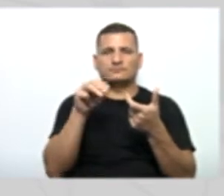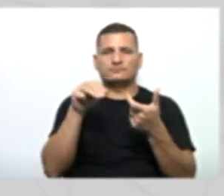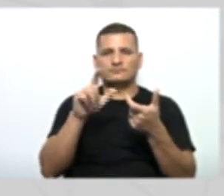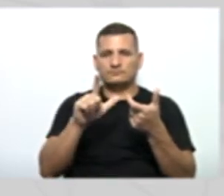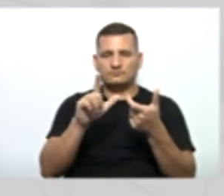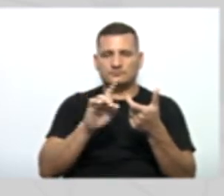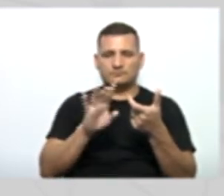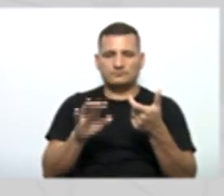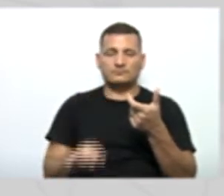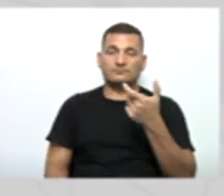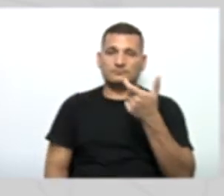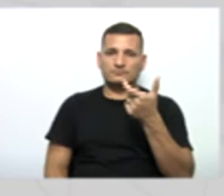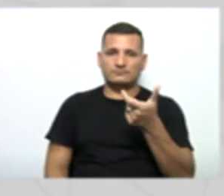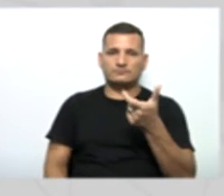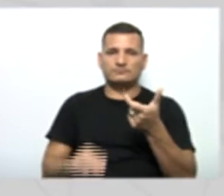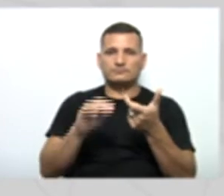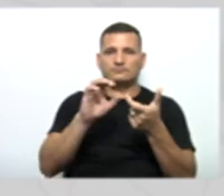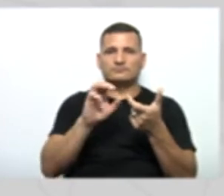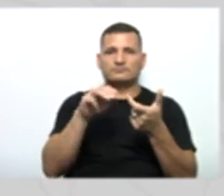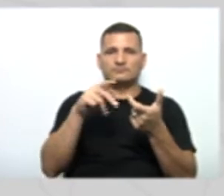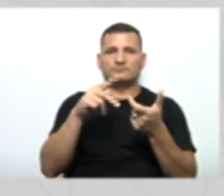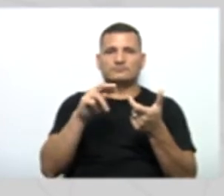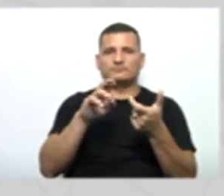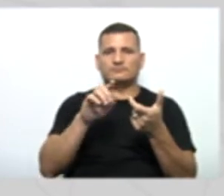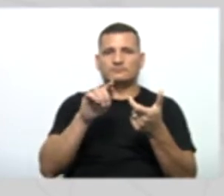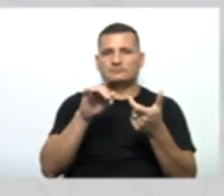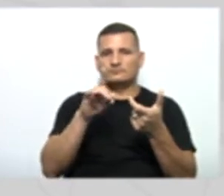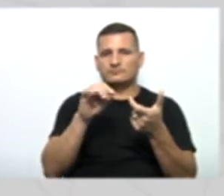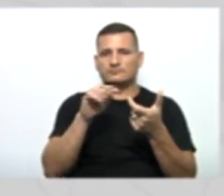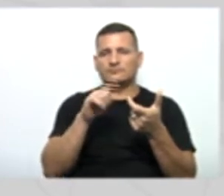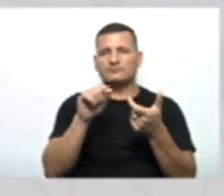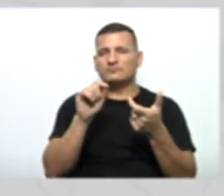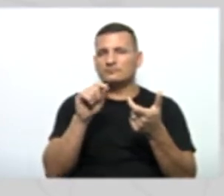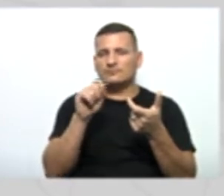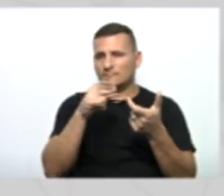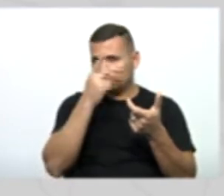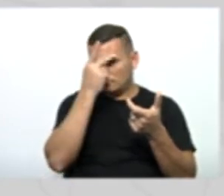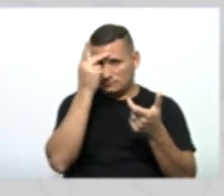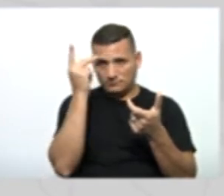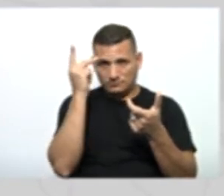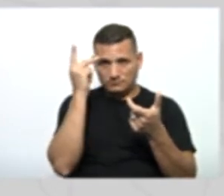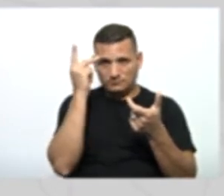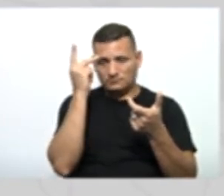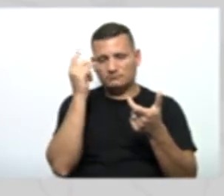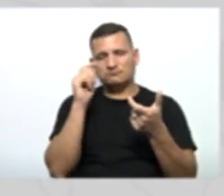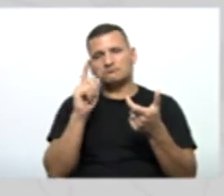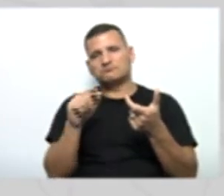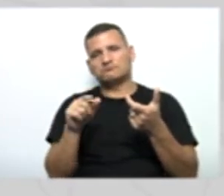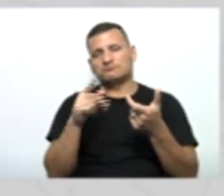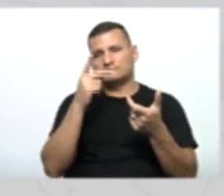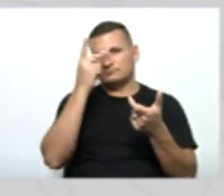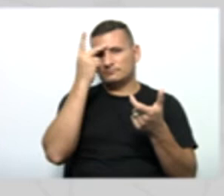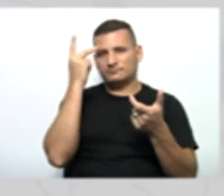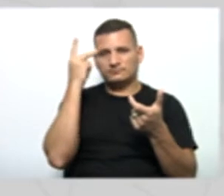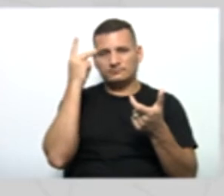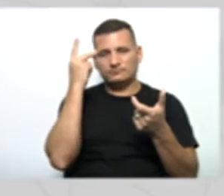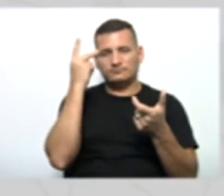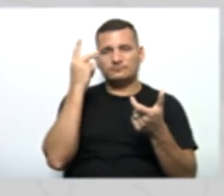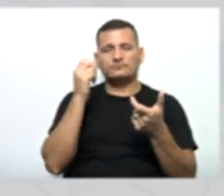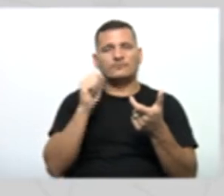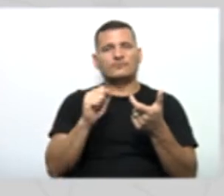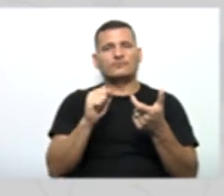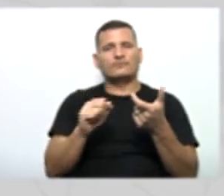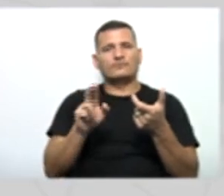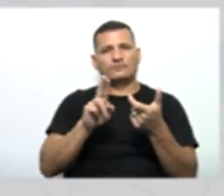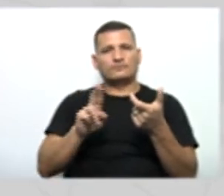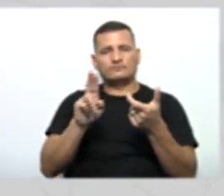aqui um empregado. Empregado é uma pessoa? Pessoal. Eu poderia utilizar, isso